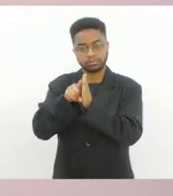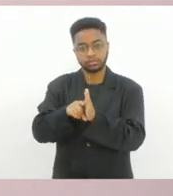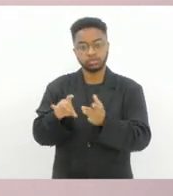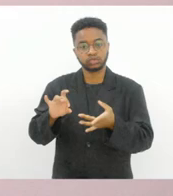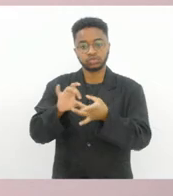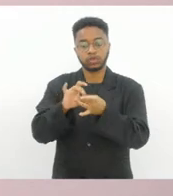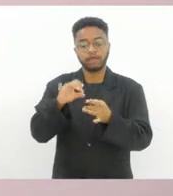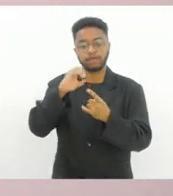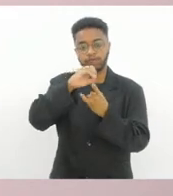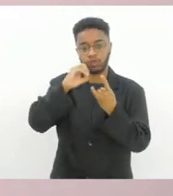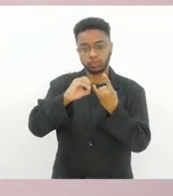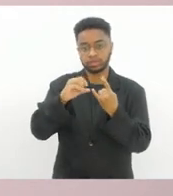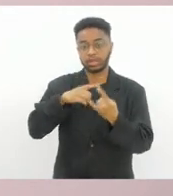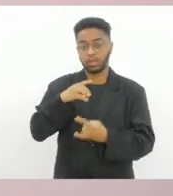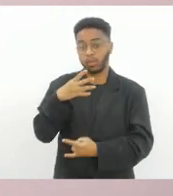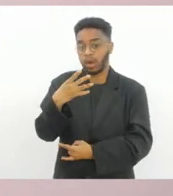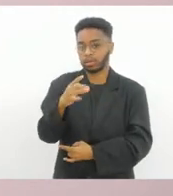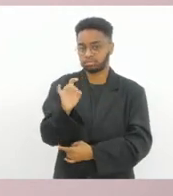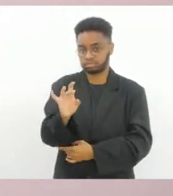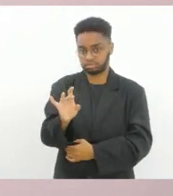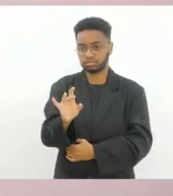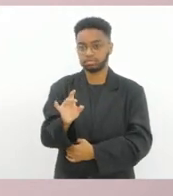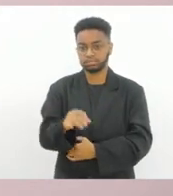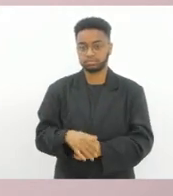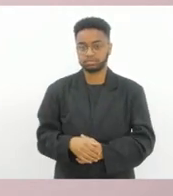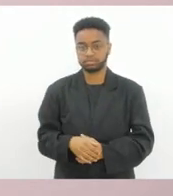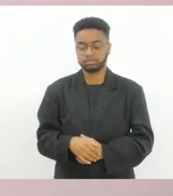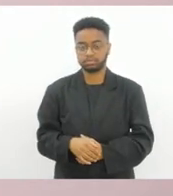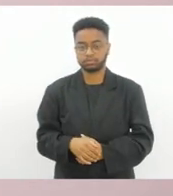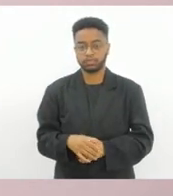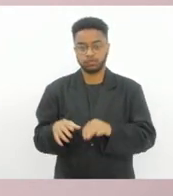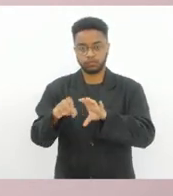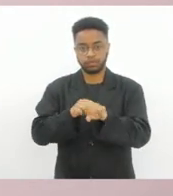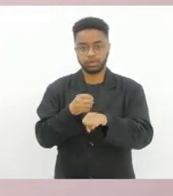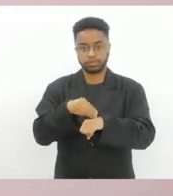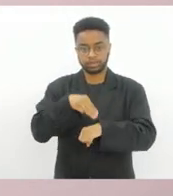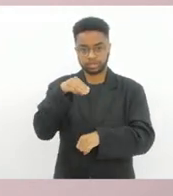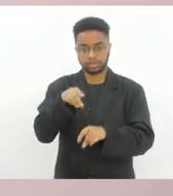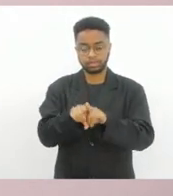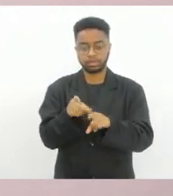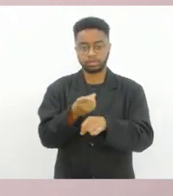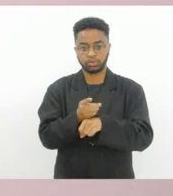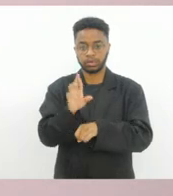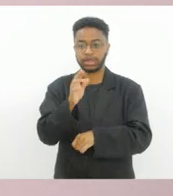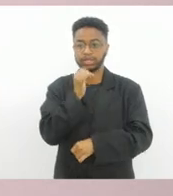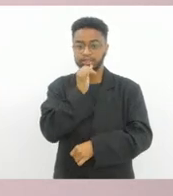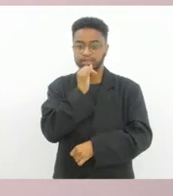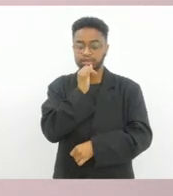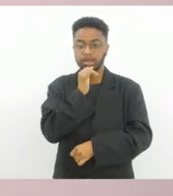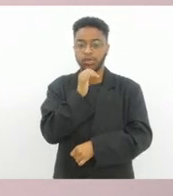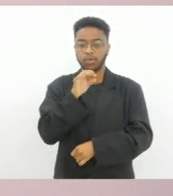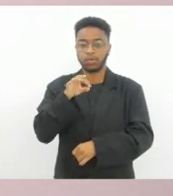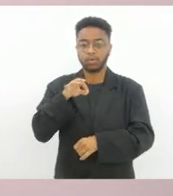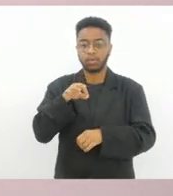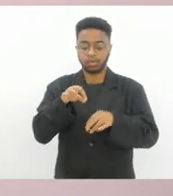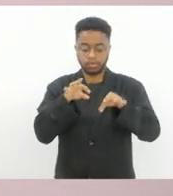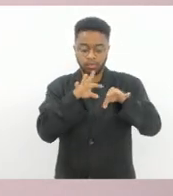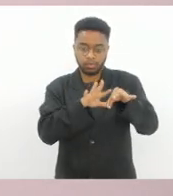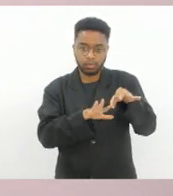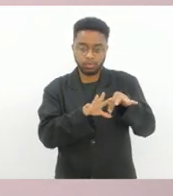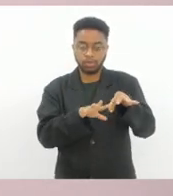só 4, né, entre mestrados e doutorados. Por exemplo, o rompimento do hímen de